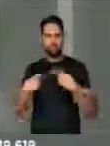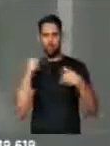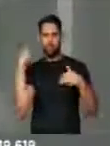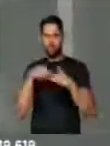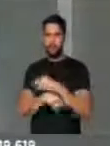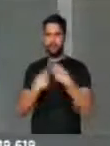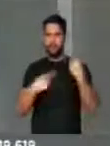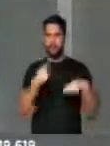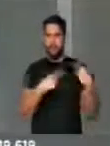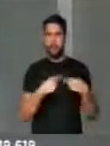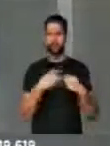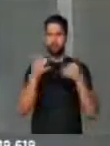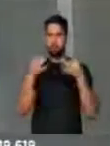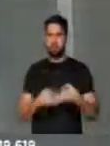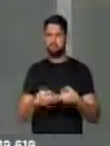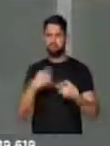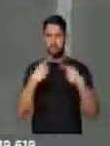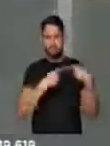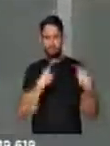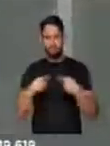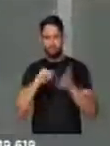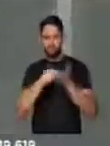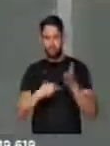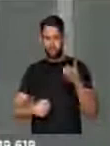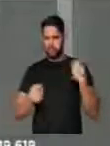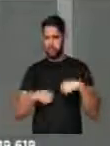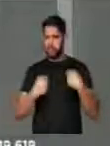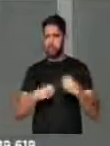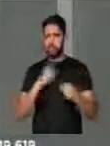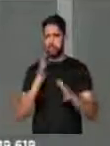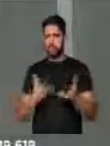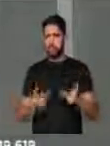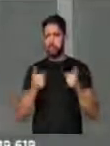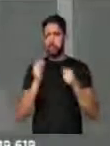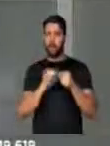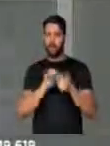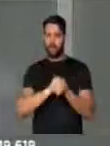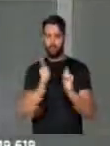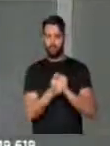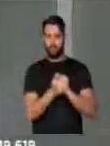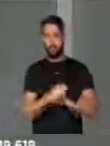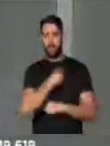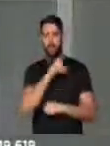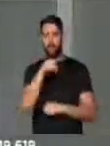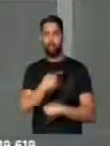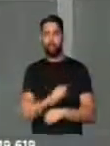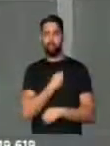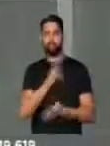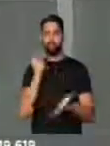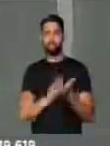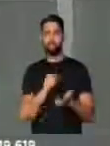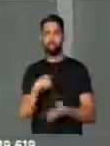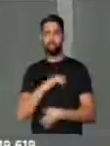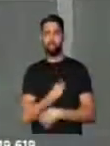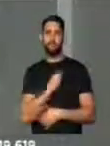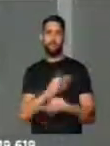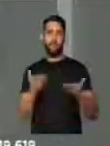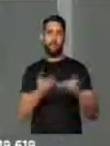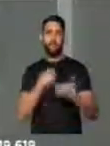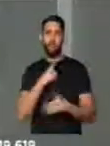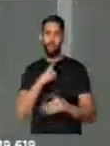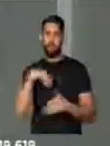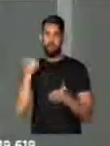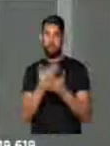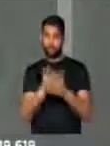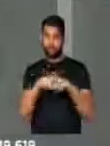fazer o debate correto, os debates dos pontos que precisam ser melhorados e adaptados a essa realidade que nós estamos vivendo. E é